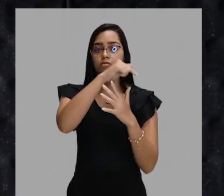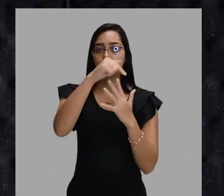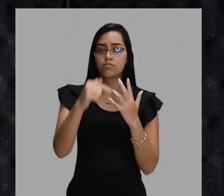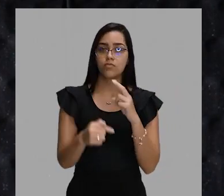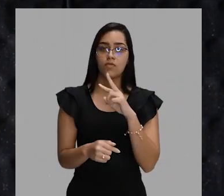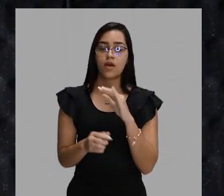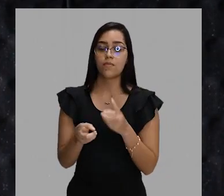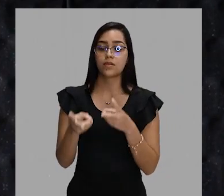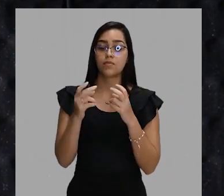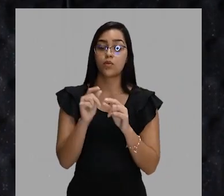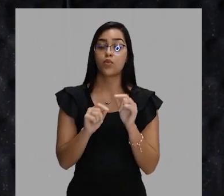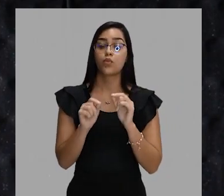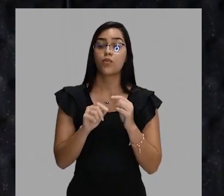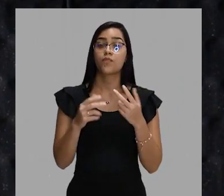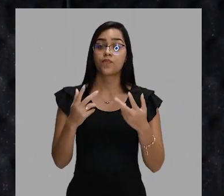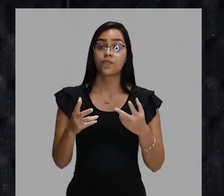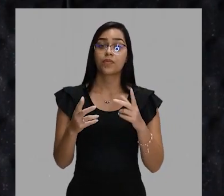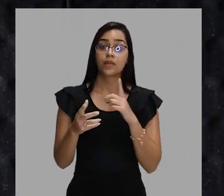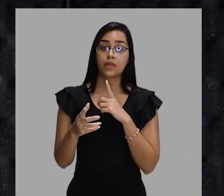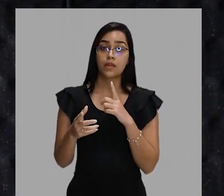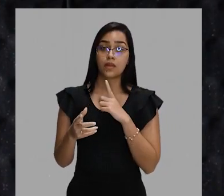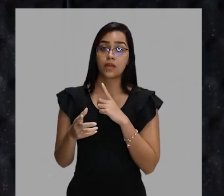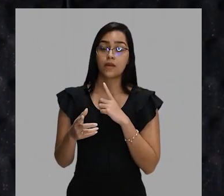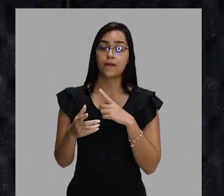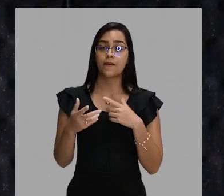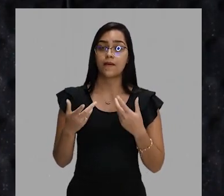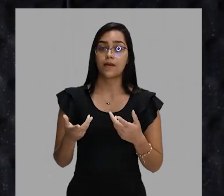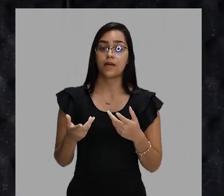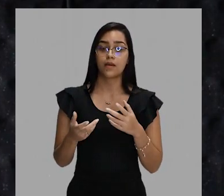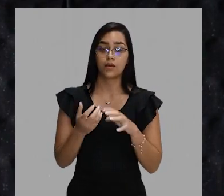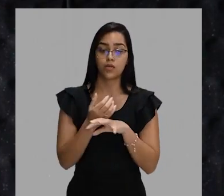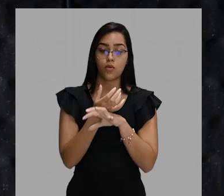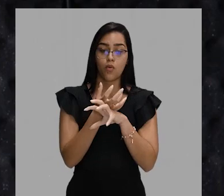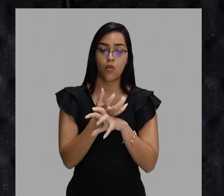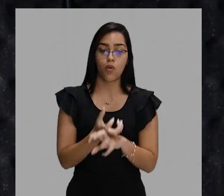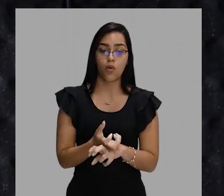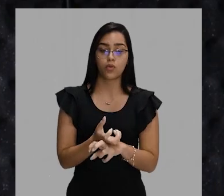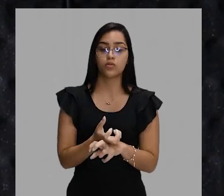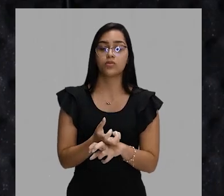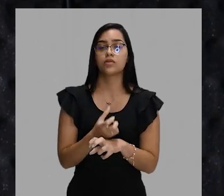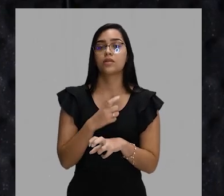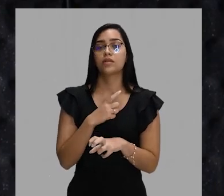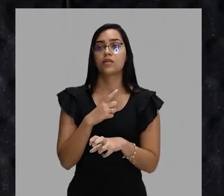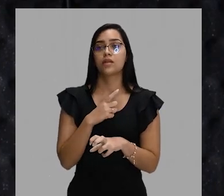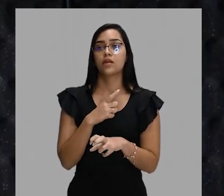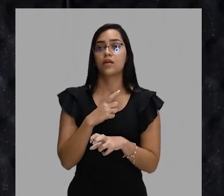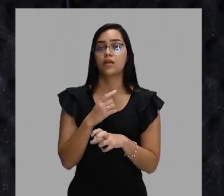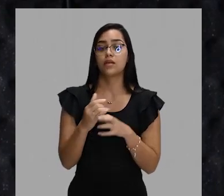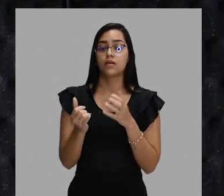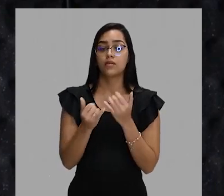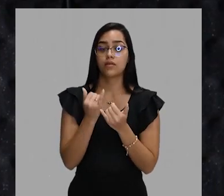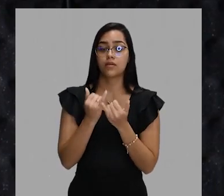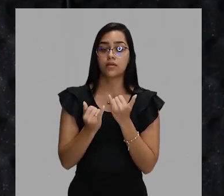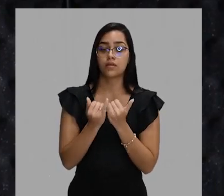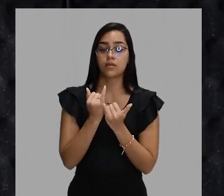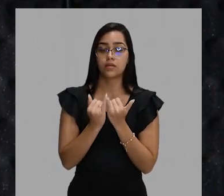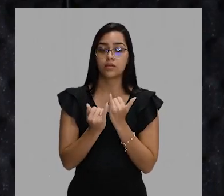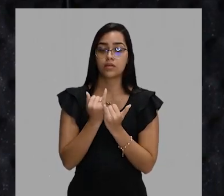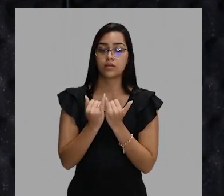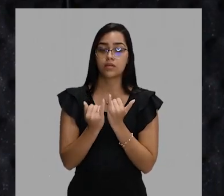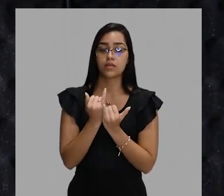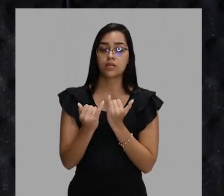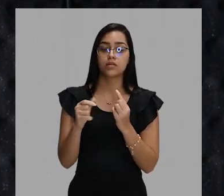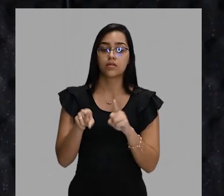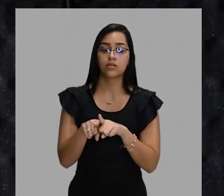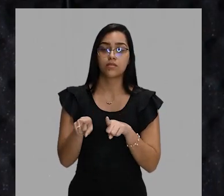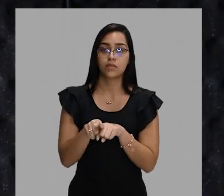você vai perceber que eles possuem ossos que têm ossos semelhantes, né?